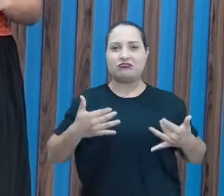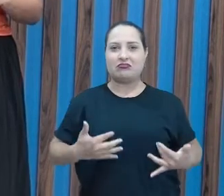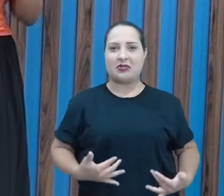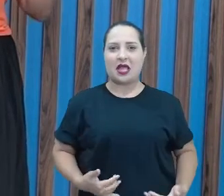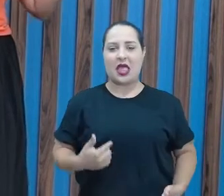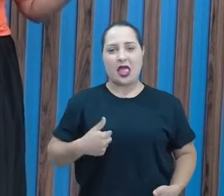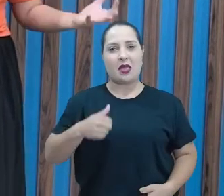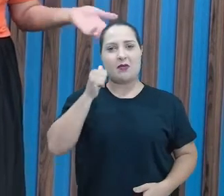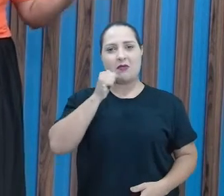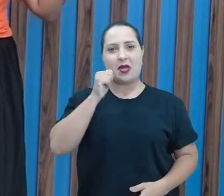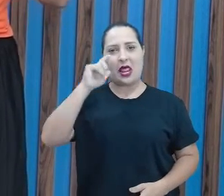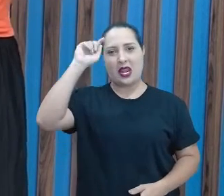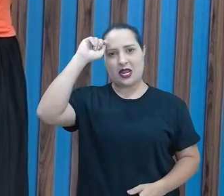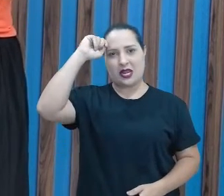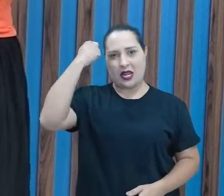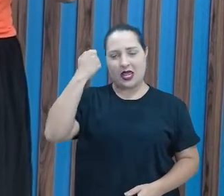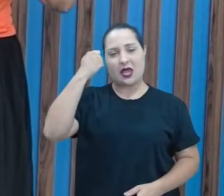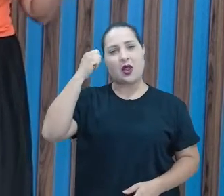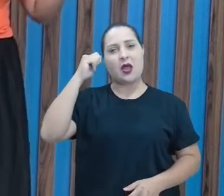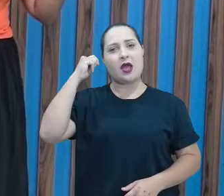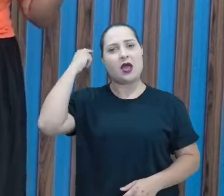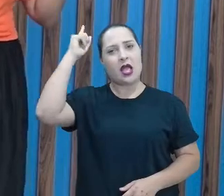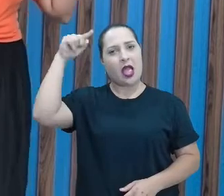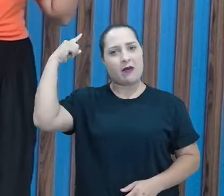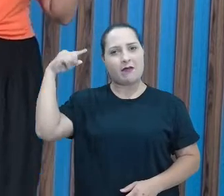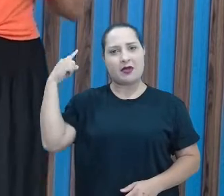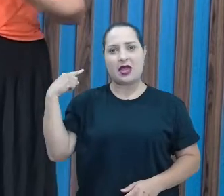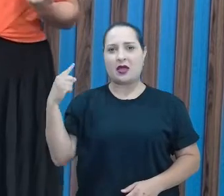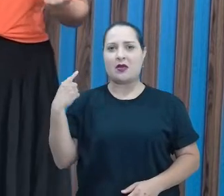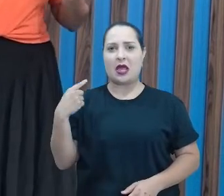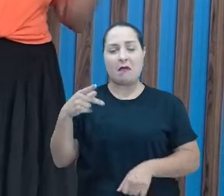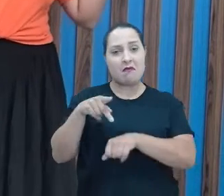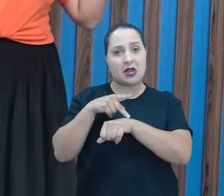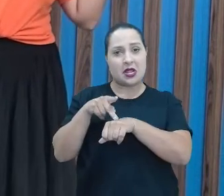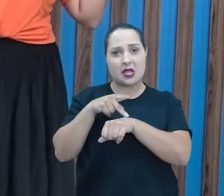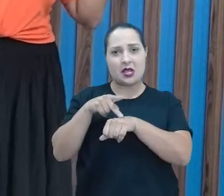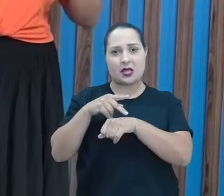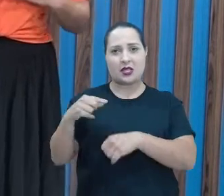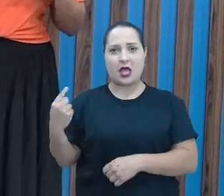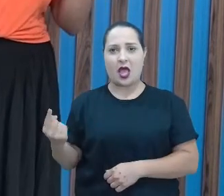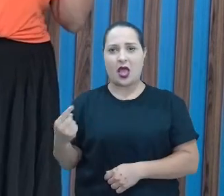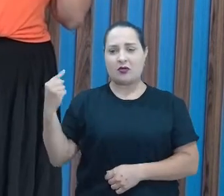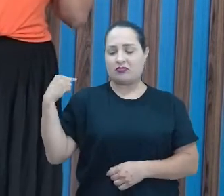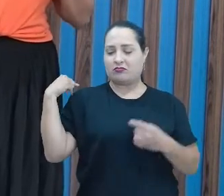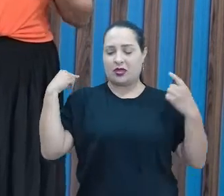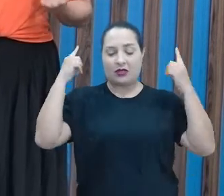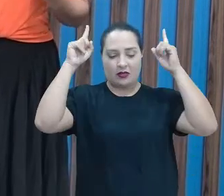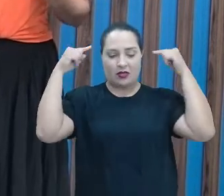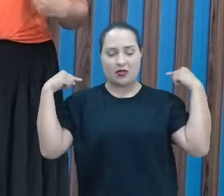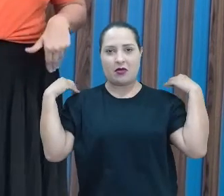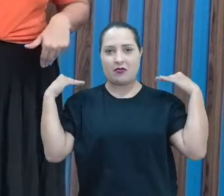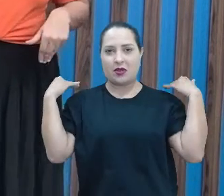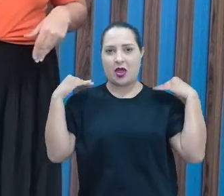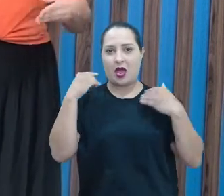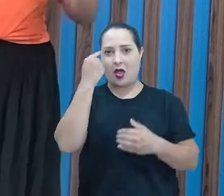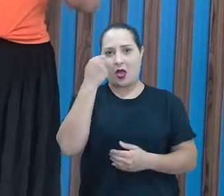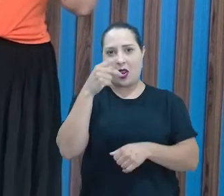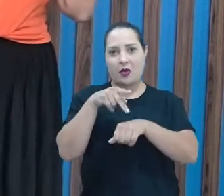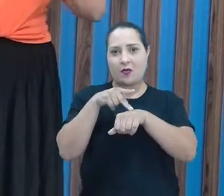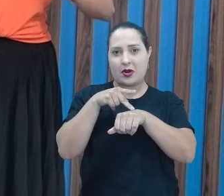sou uma mulher negra de cabelos cacheados pretos, na altura dos ombros, olhos